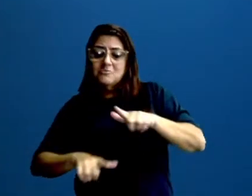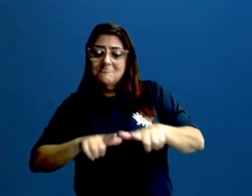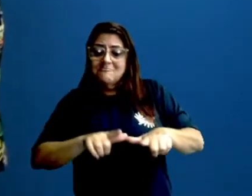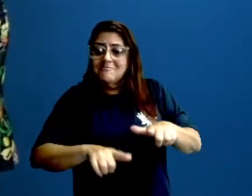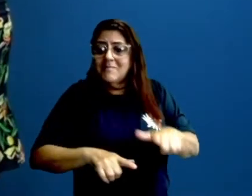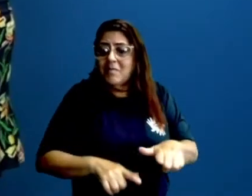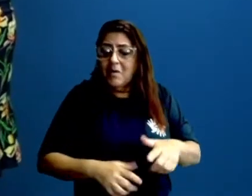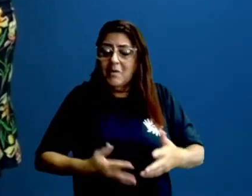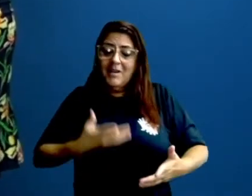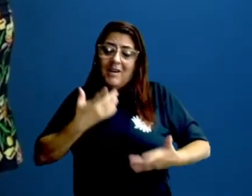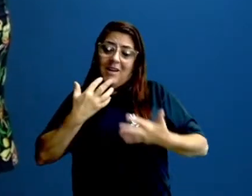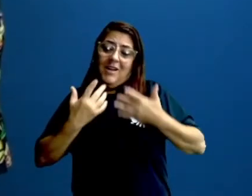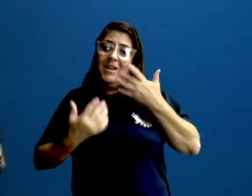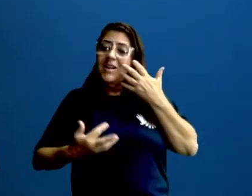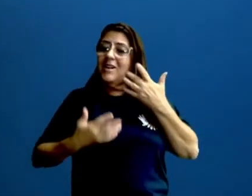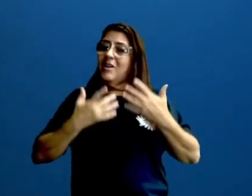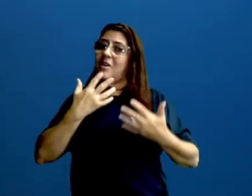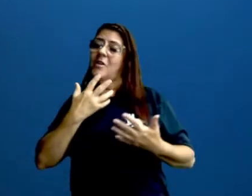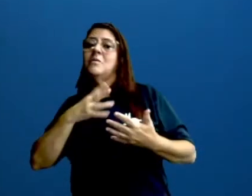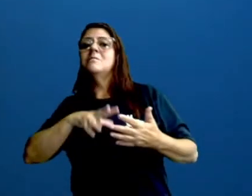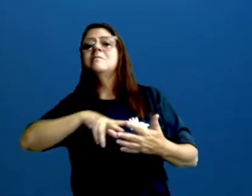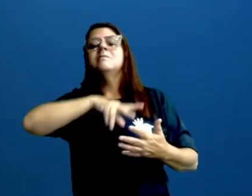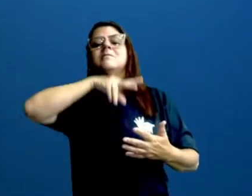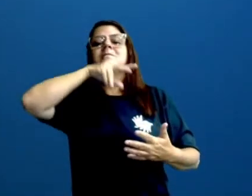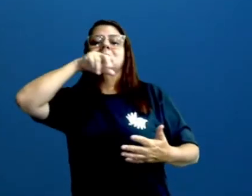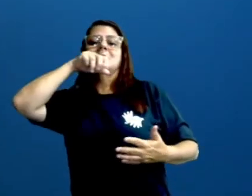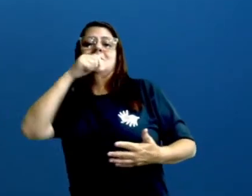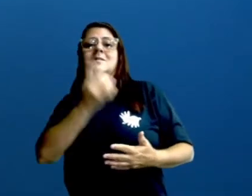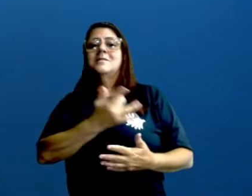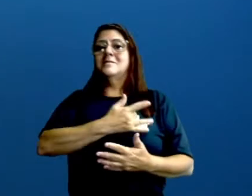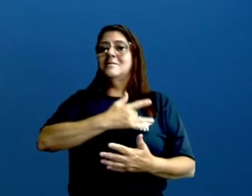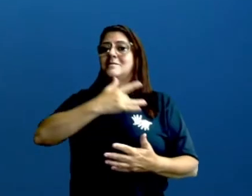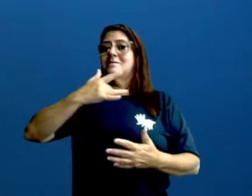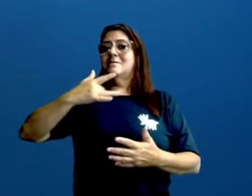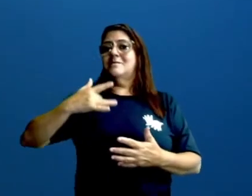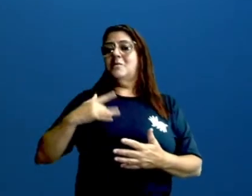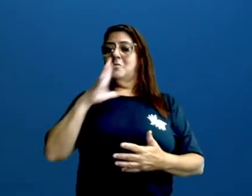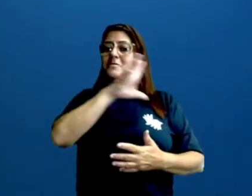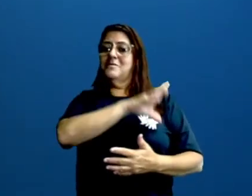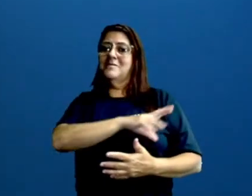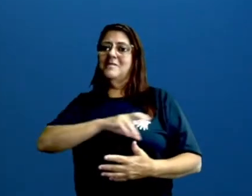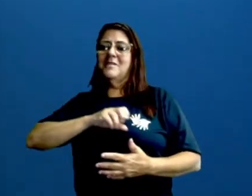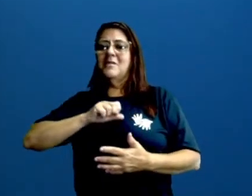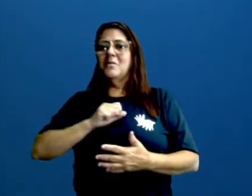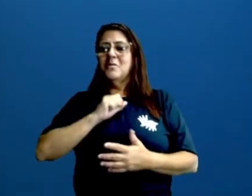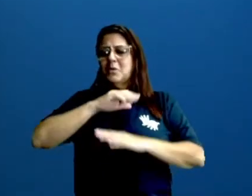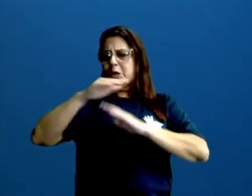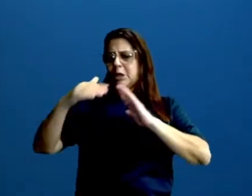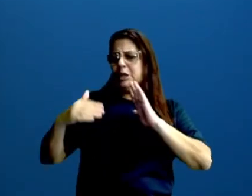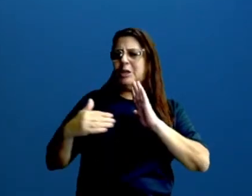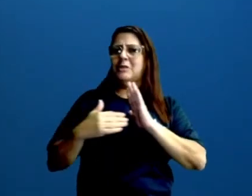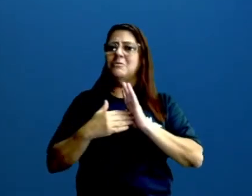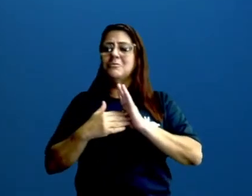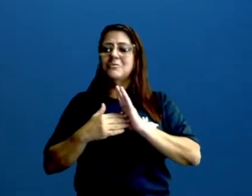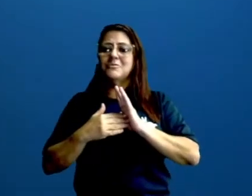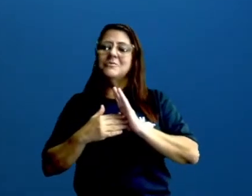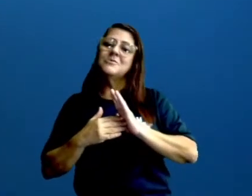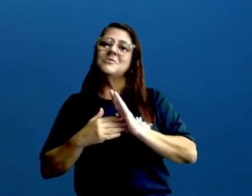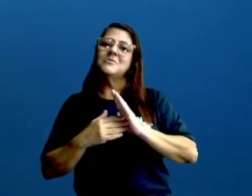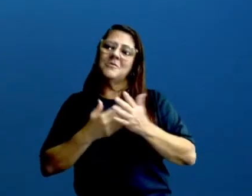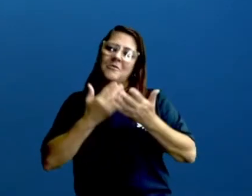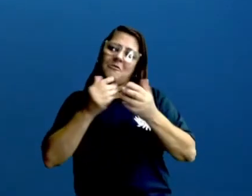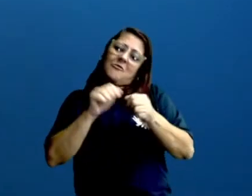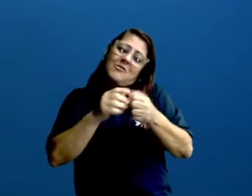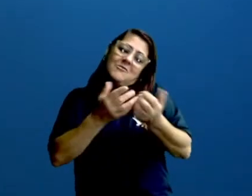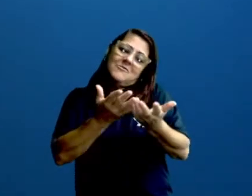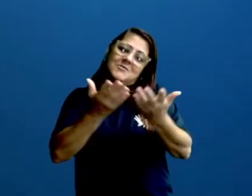sol para lhe dar calor. Ter o ar para respirar, ter saúde, ter amor. Ter tudo isso já faz de